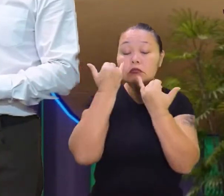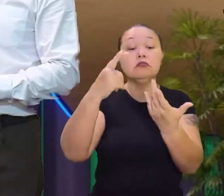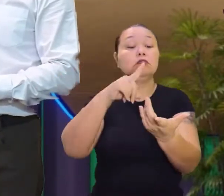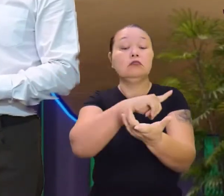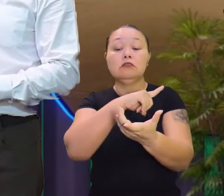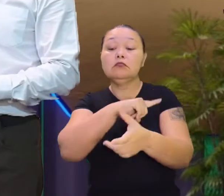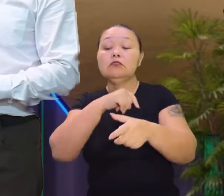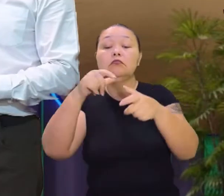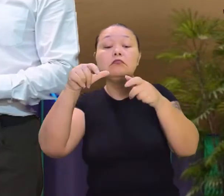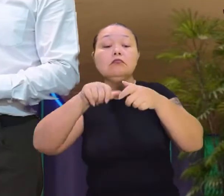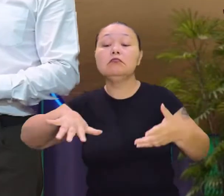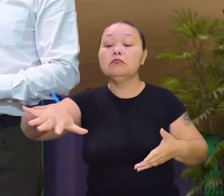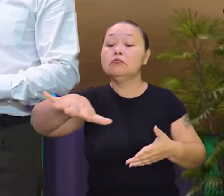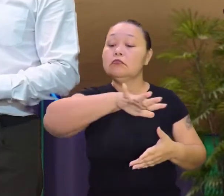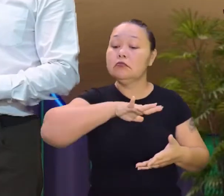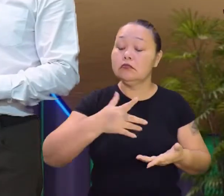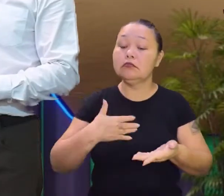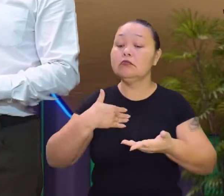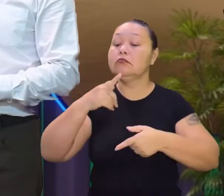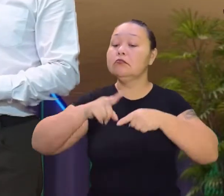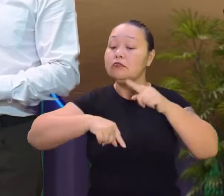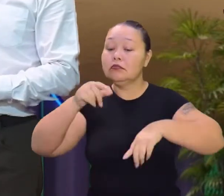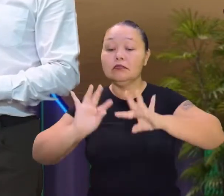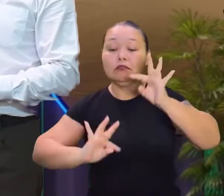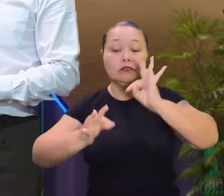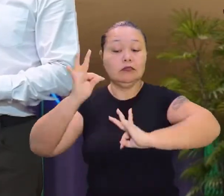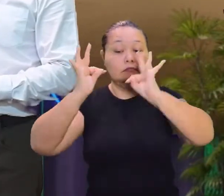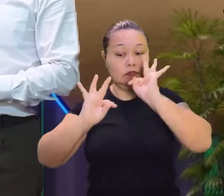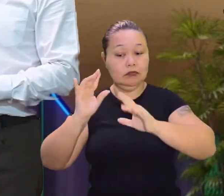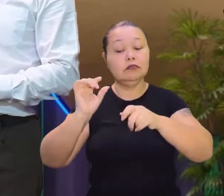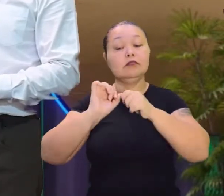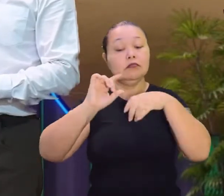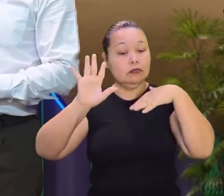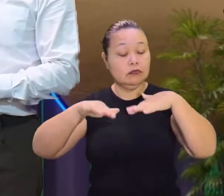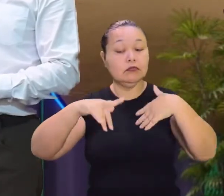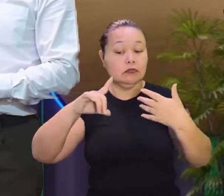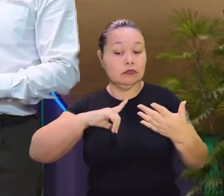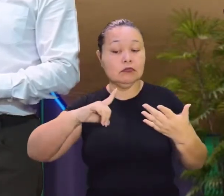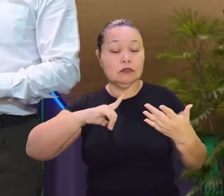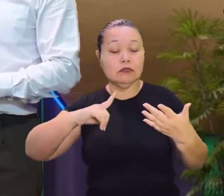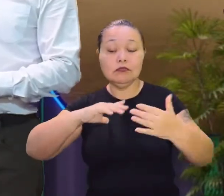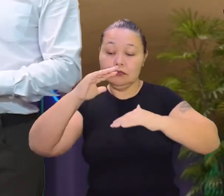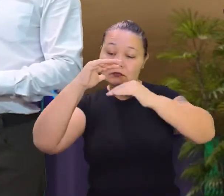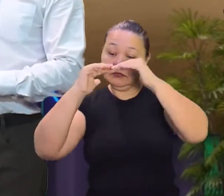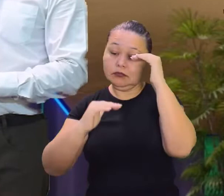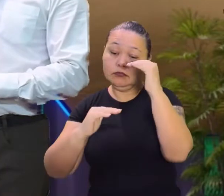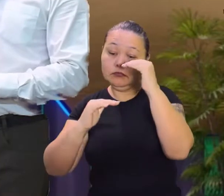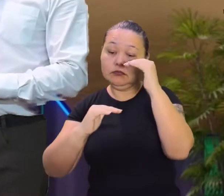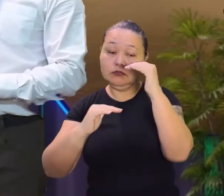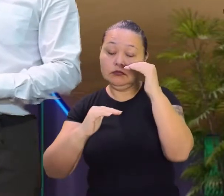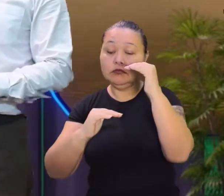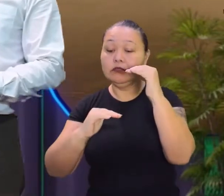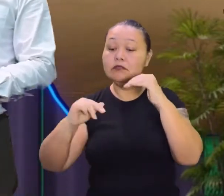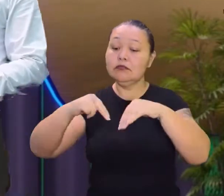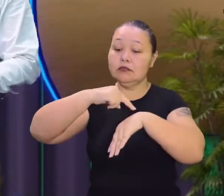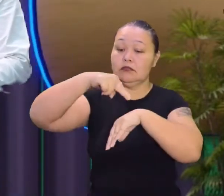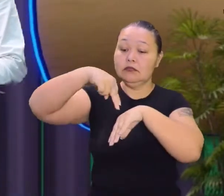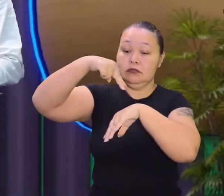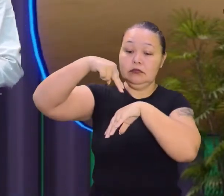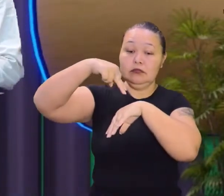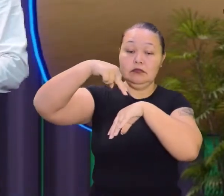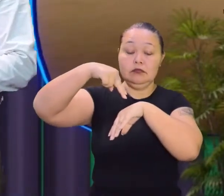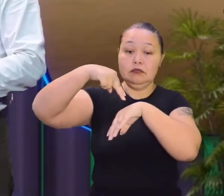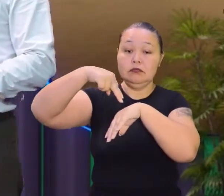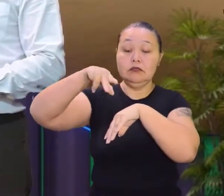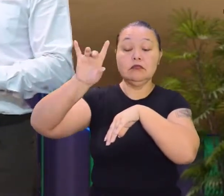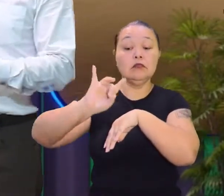agora a gente está falando de produção tecnológica, acentuou ainda mais essas desigualdades entre as nações.